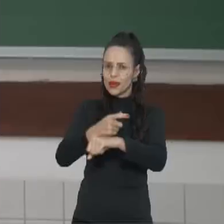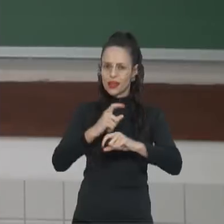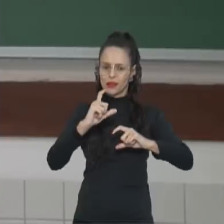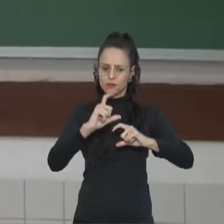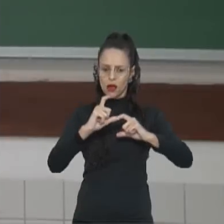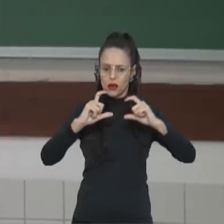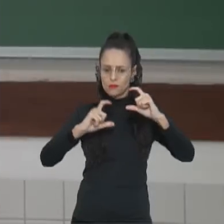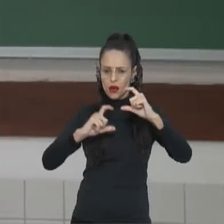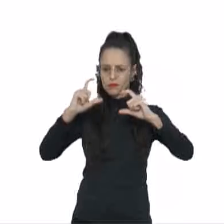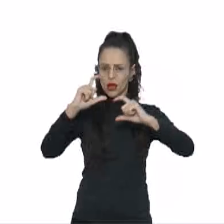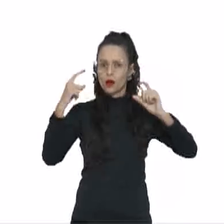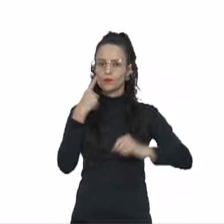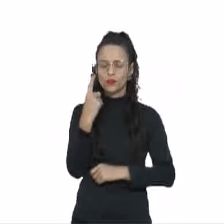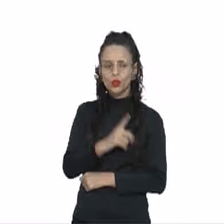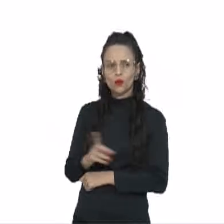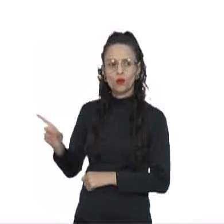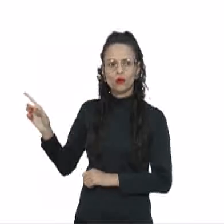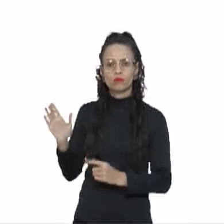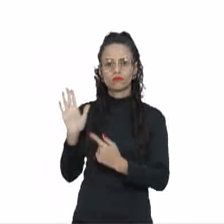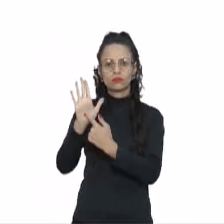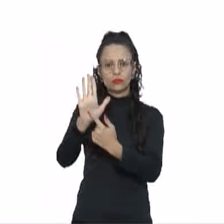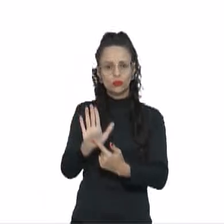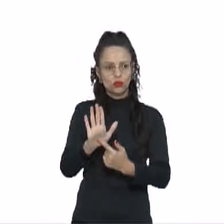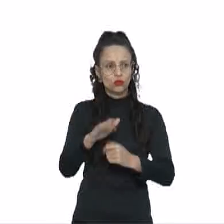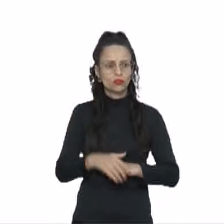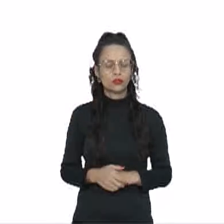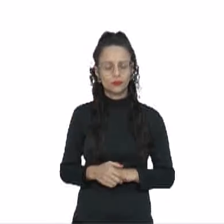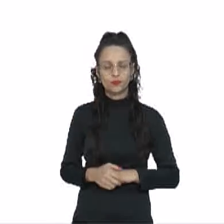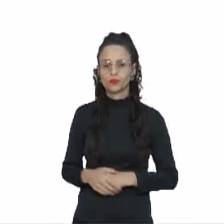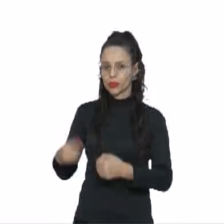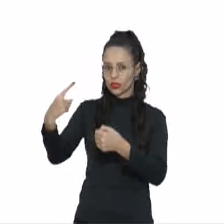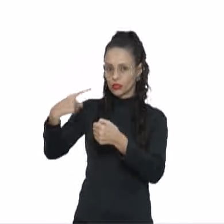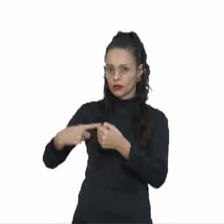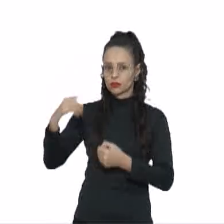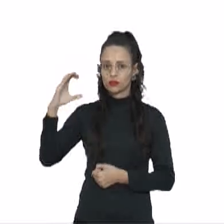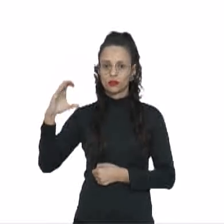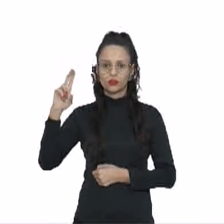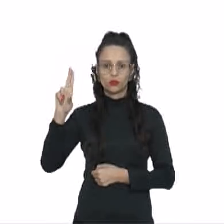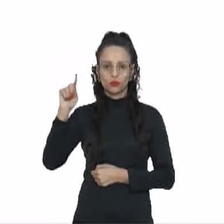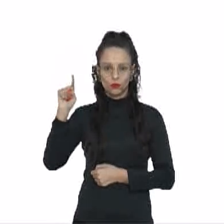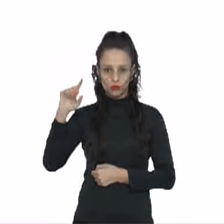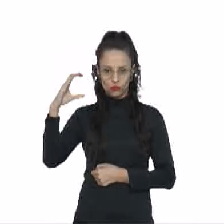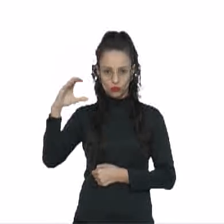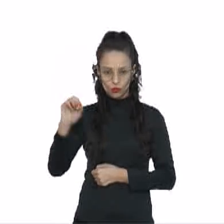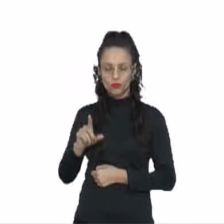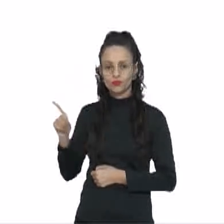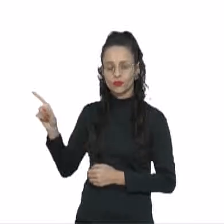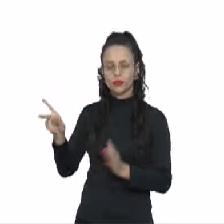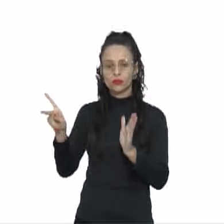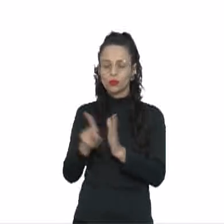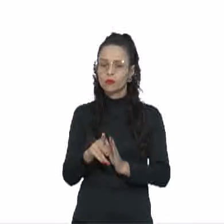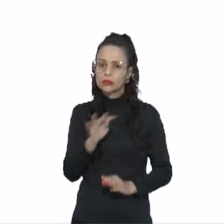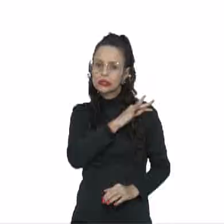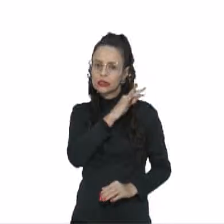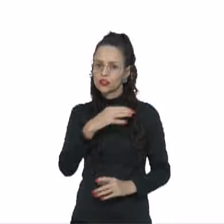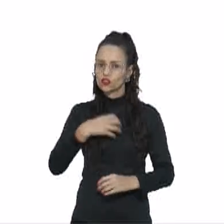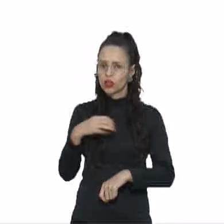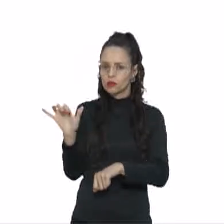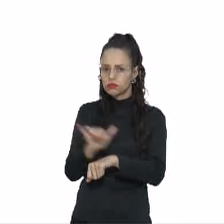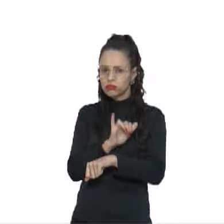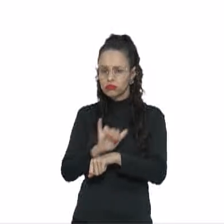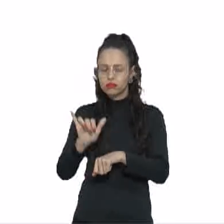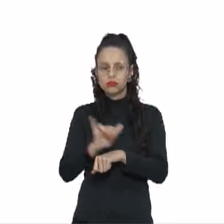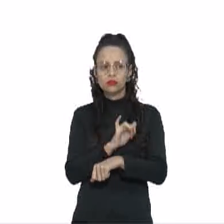já começo aqui mostrando para vocês, né? Fica em Cusco. É uma construção inca, é uma técnica utilizada